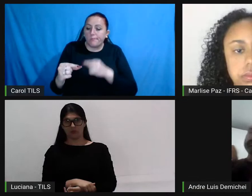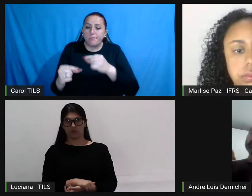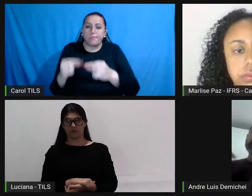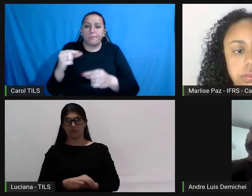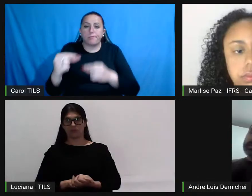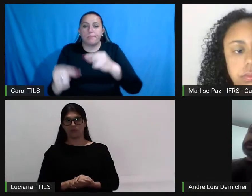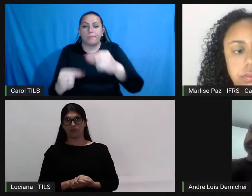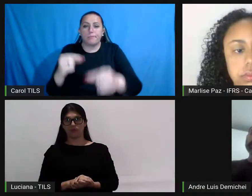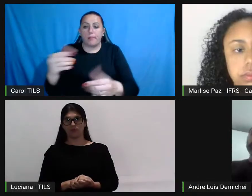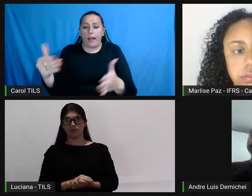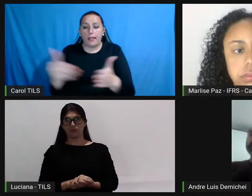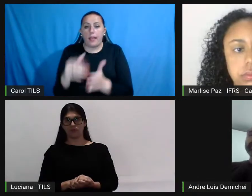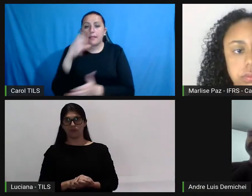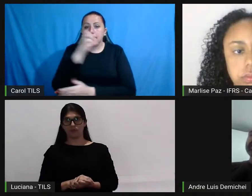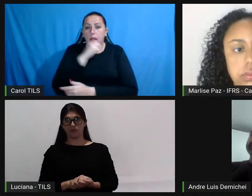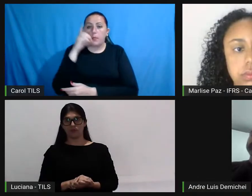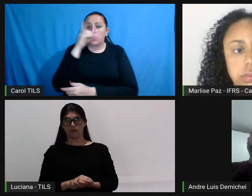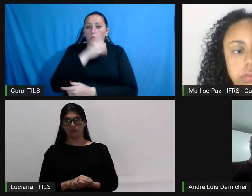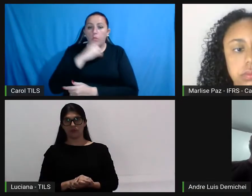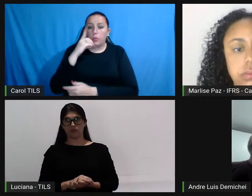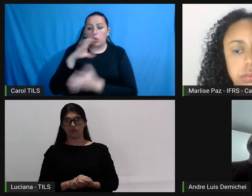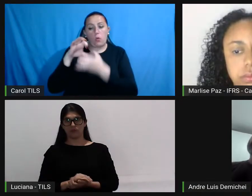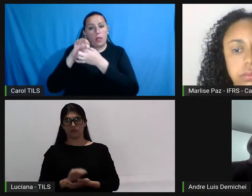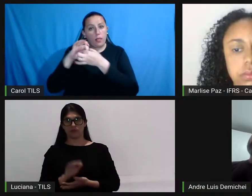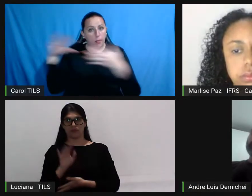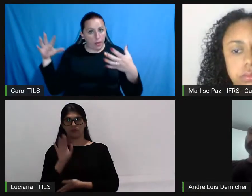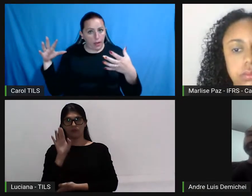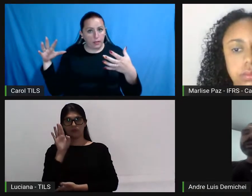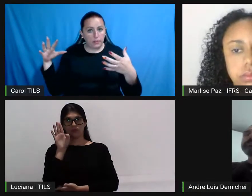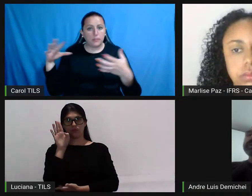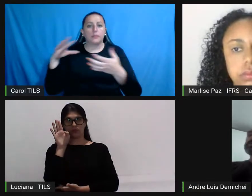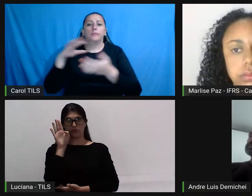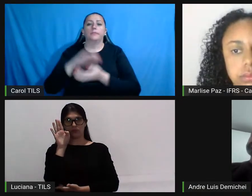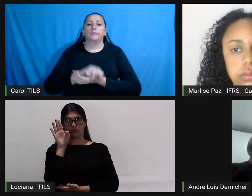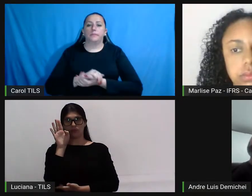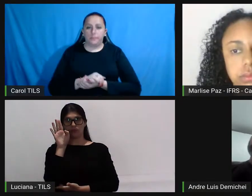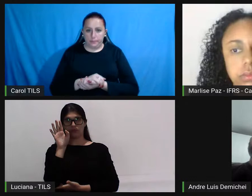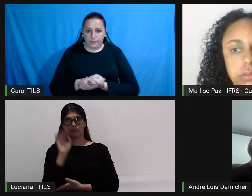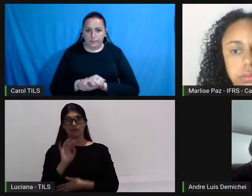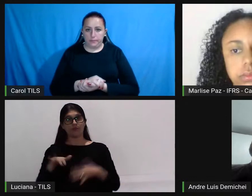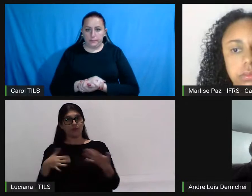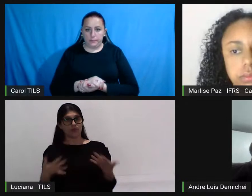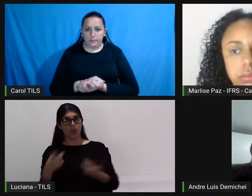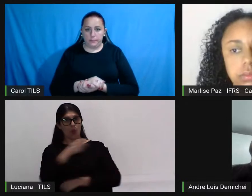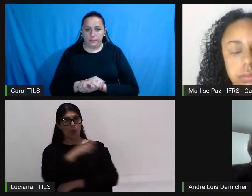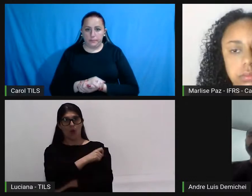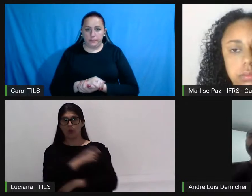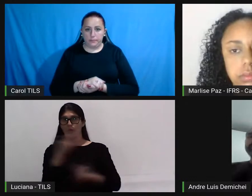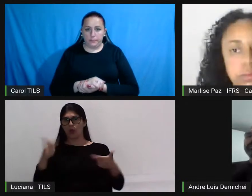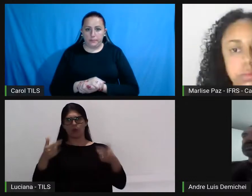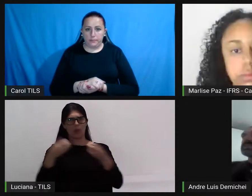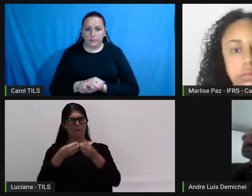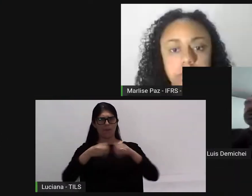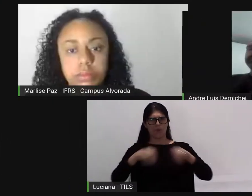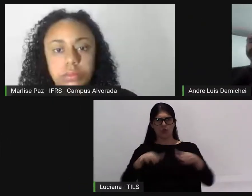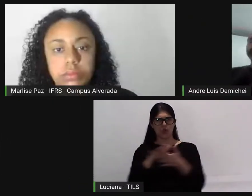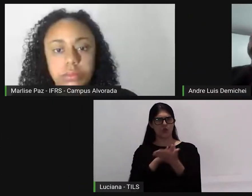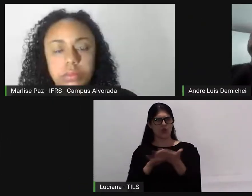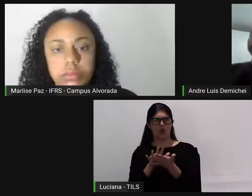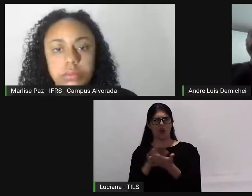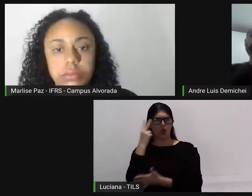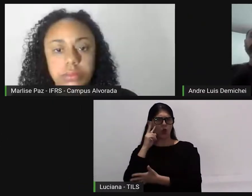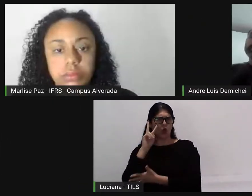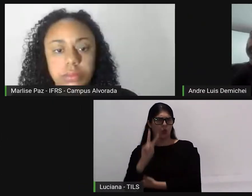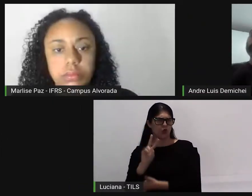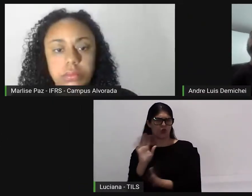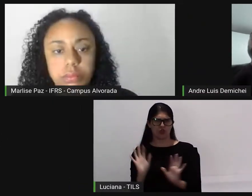até o fim de semana elas estejam já liberadas. E aí. O aluno não terá prejuízo por esses 2 dias que não pôde acessar porque não